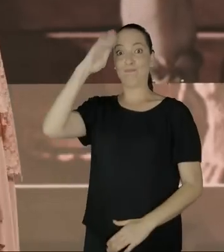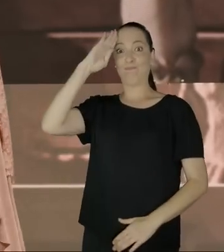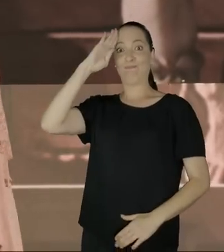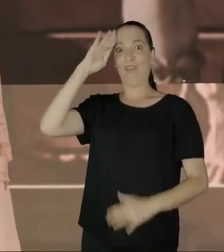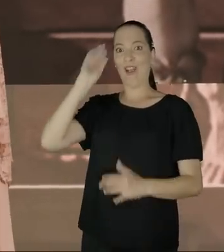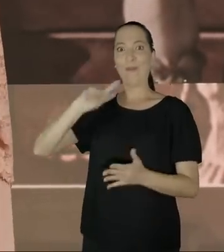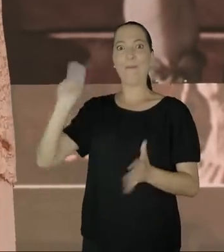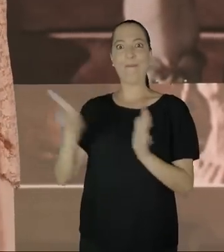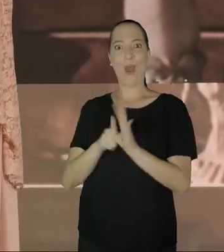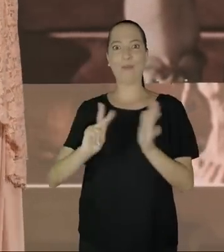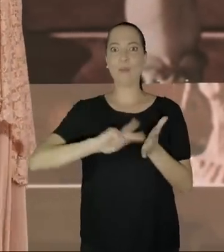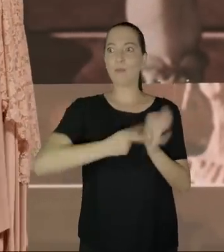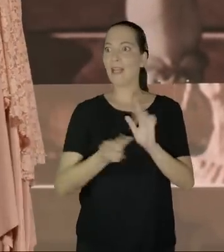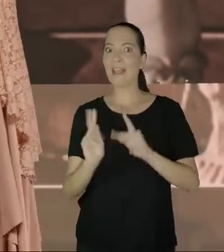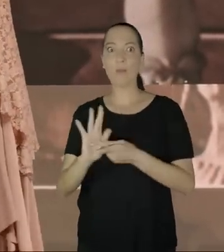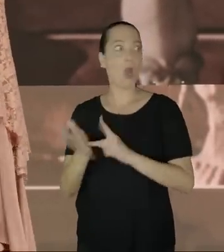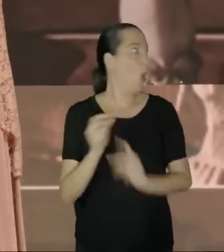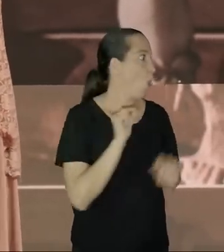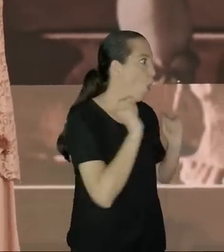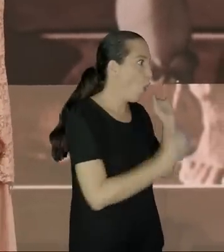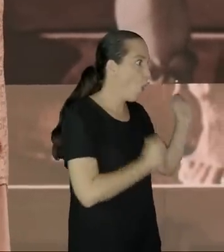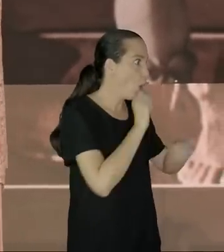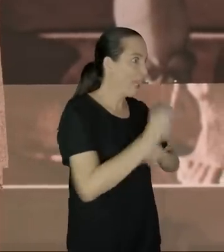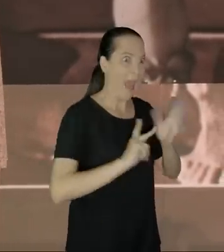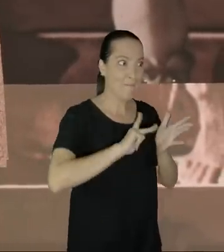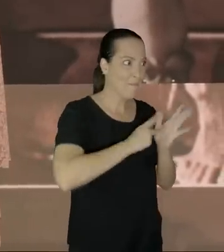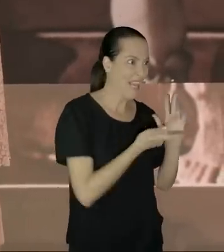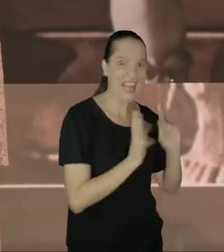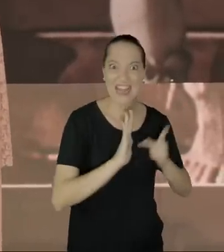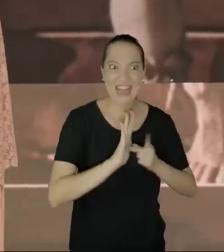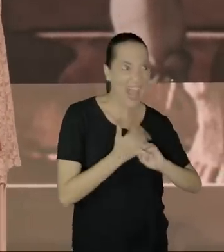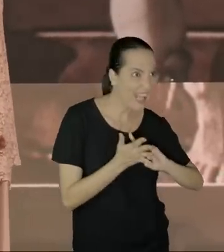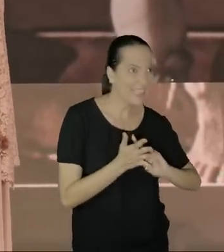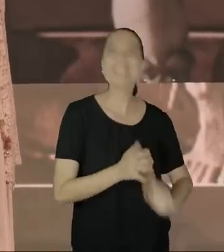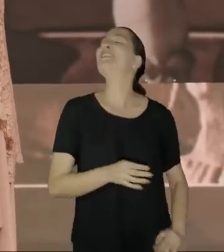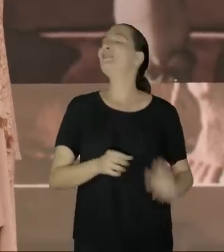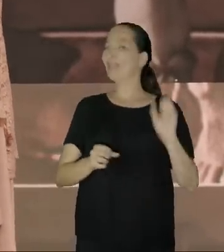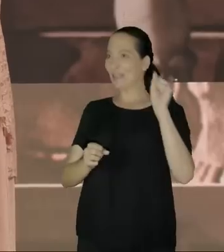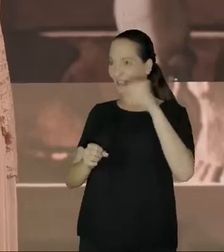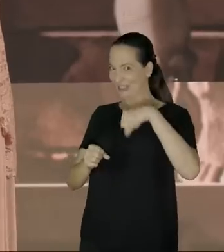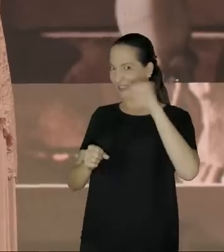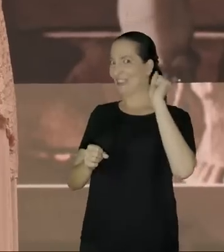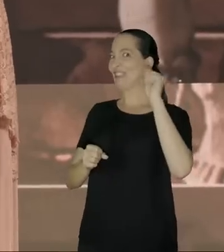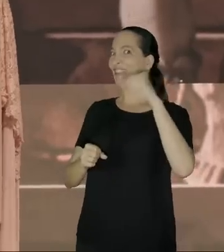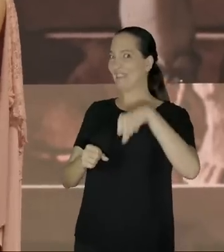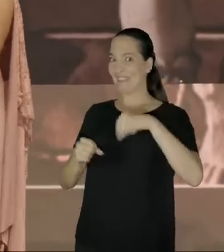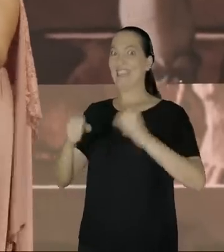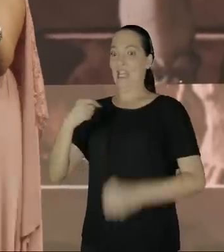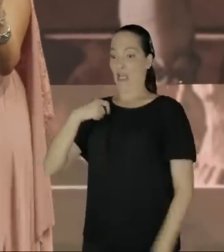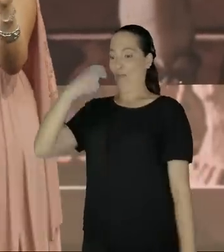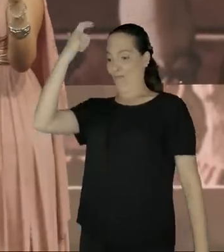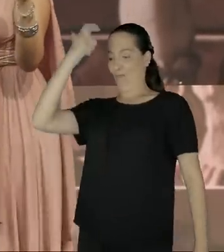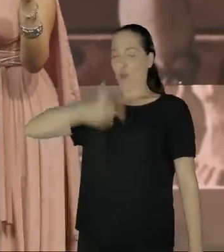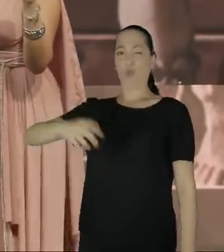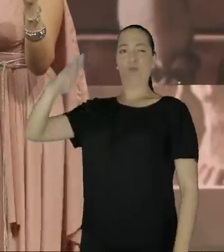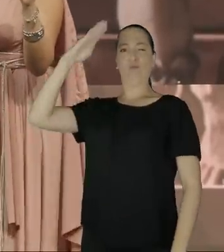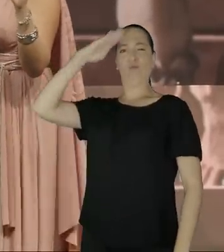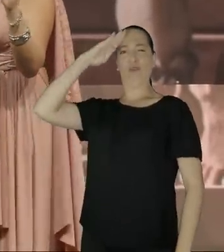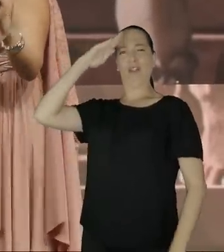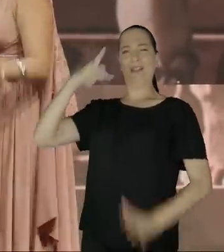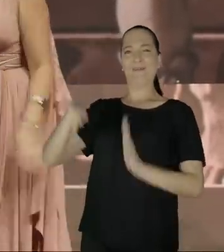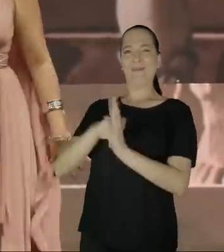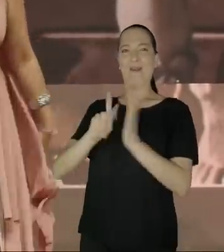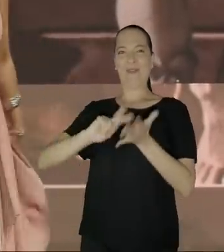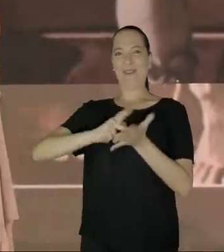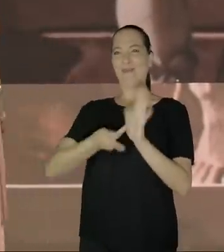me dizendo que fará parte da guarda de Pilatos? Sim, minha bela esposa. Sou um soldado pretoriano.